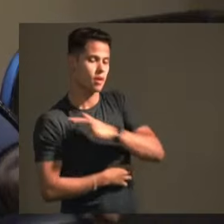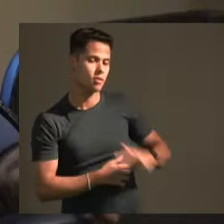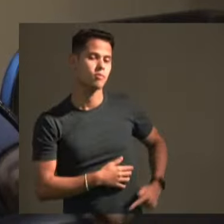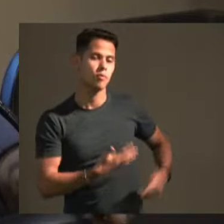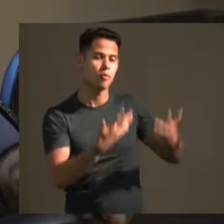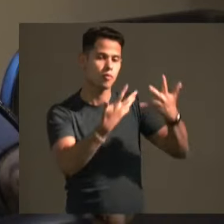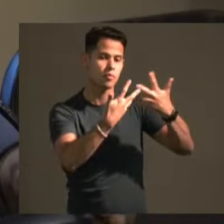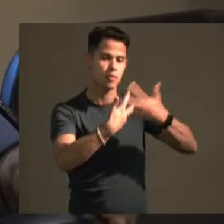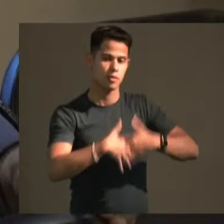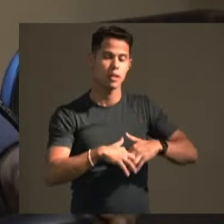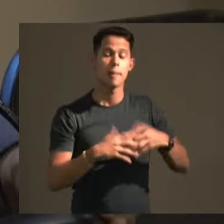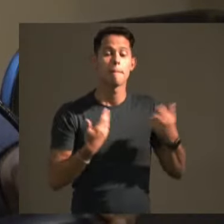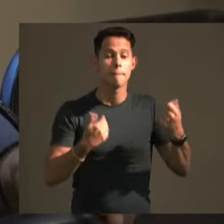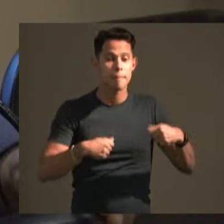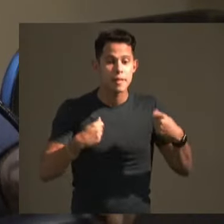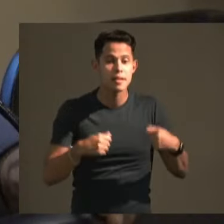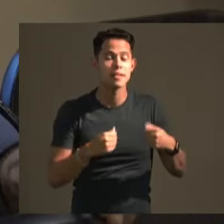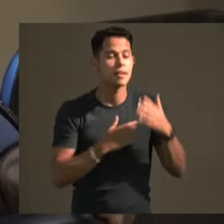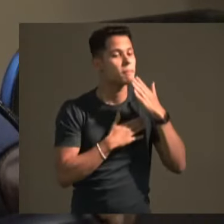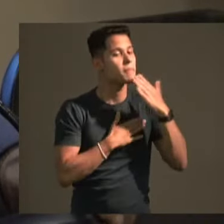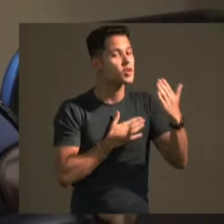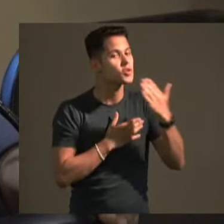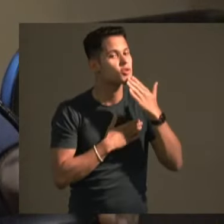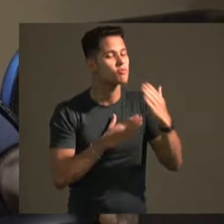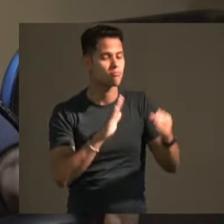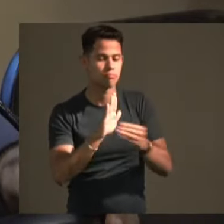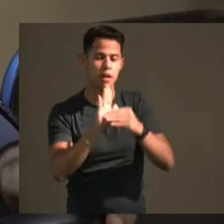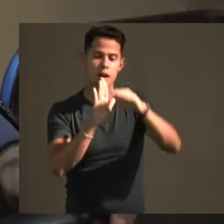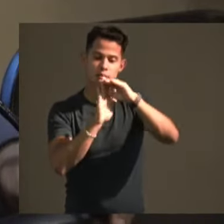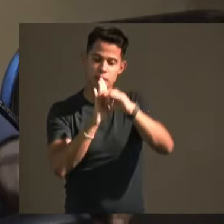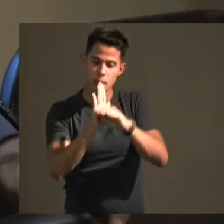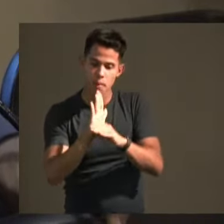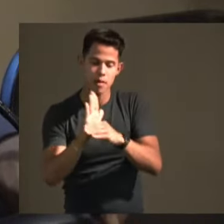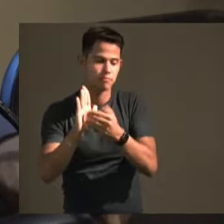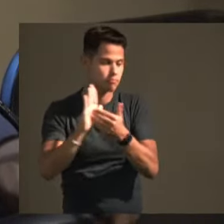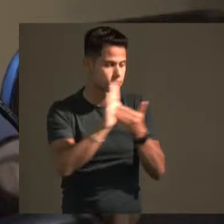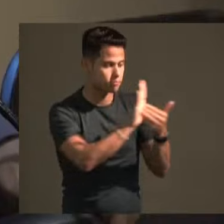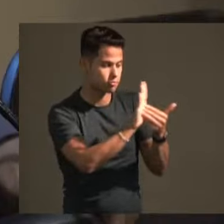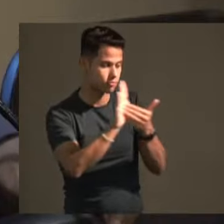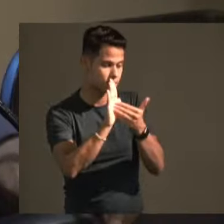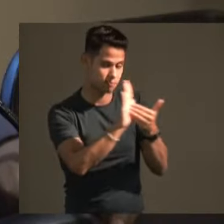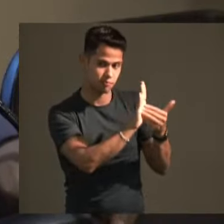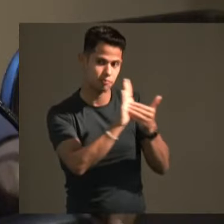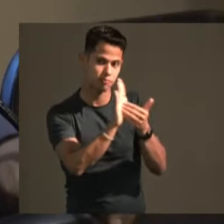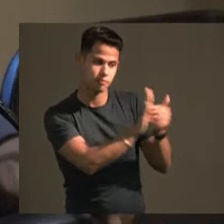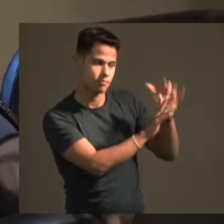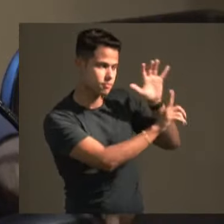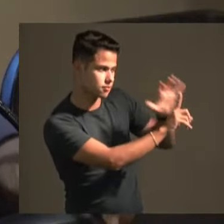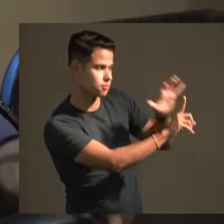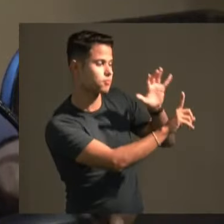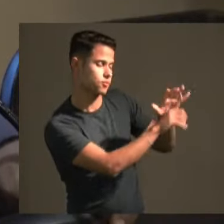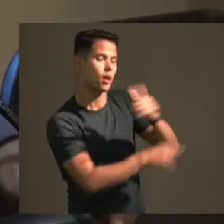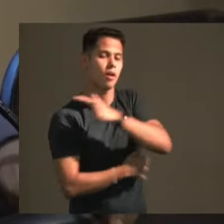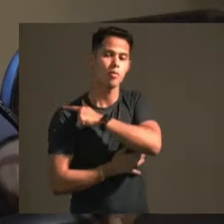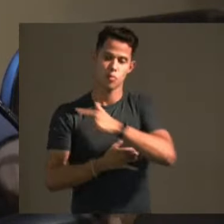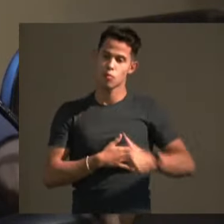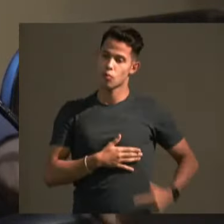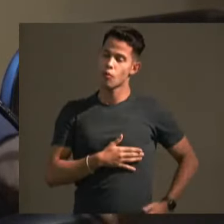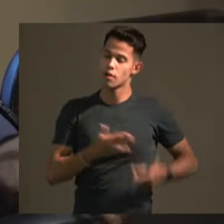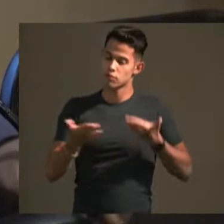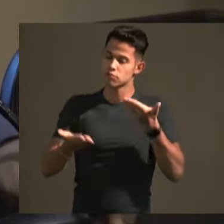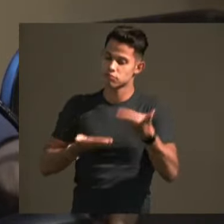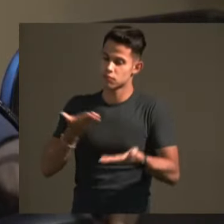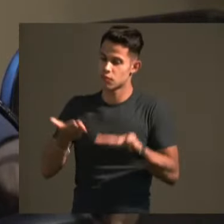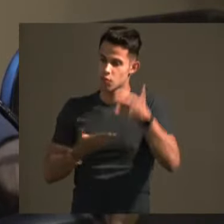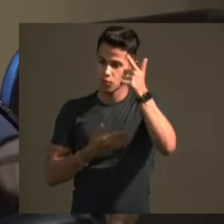tem que trazer as demandas, colocar na mesa para que o governo possa atender. Eu acho que o fórum é esse, o fórum é amanhã na